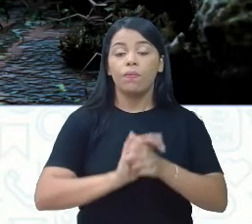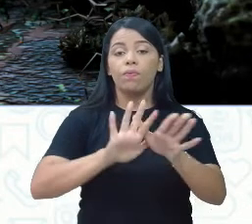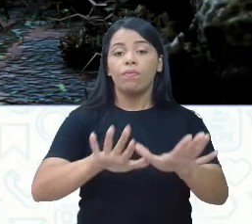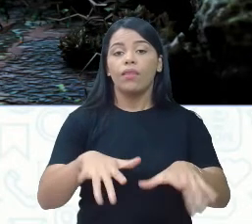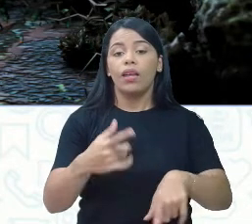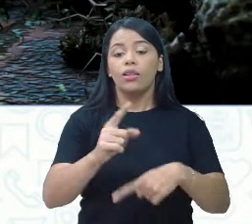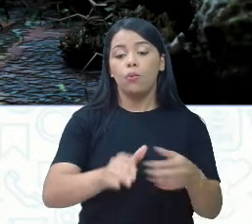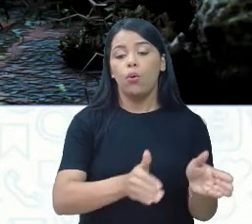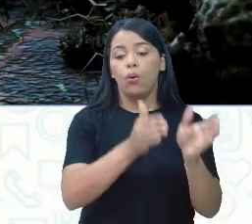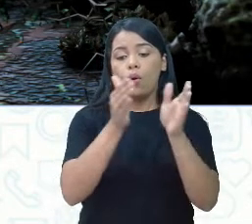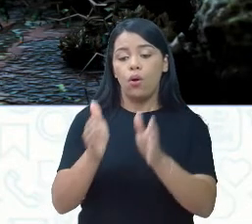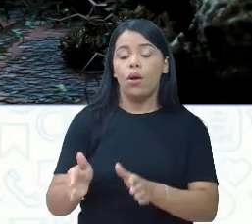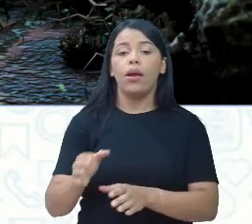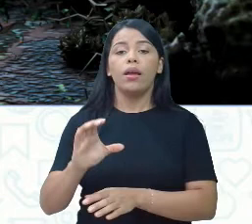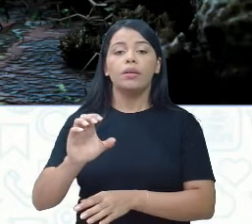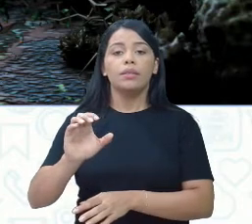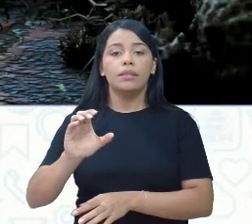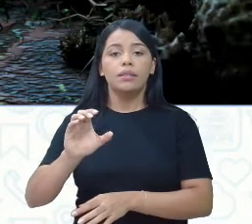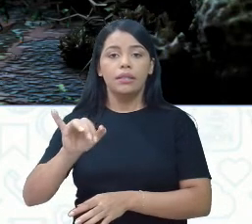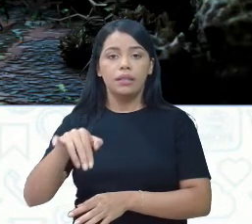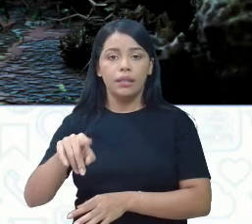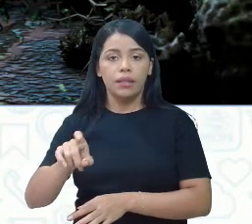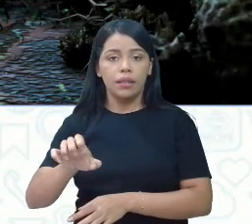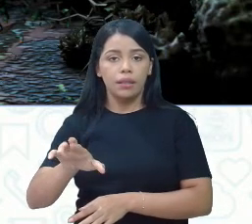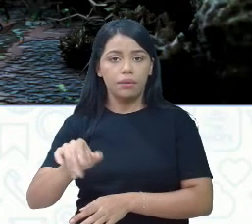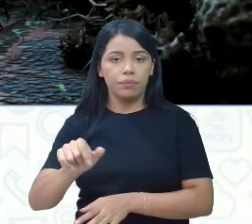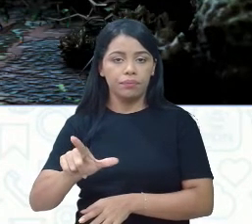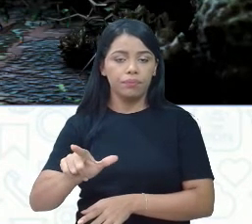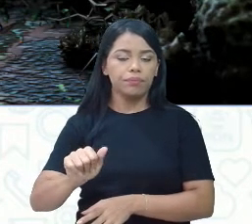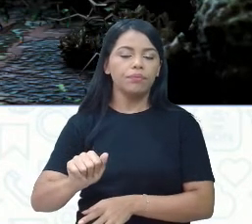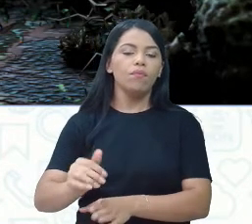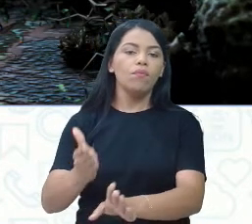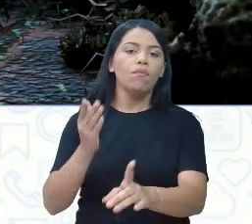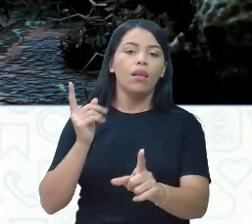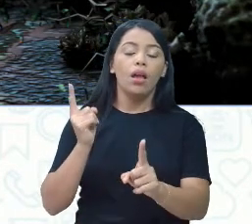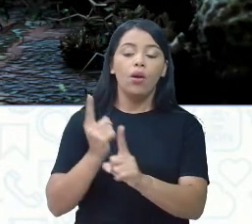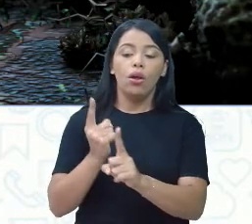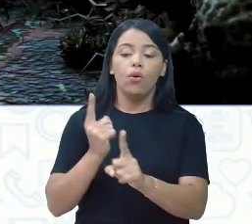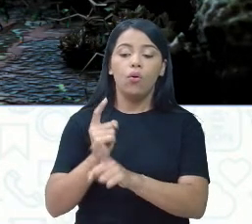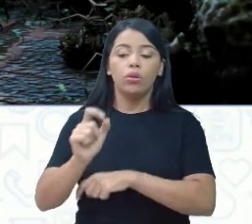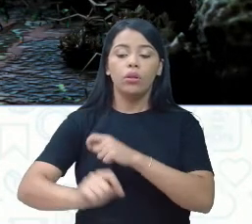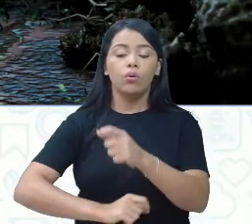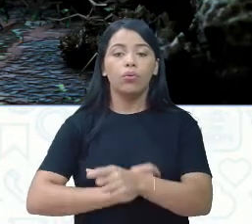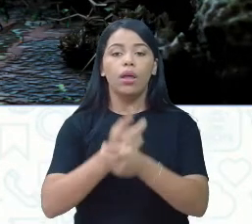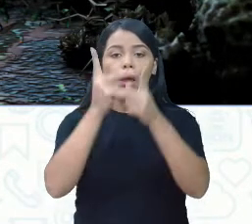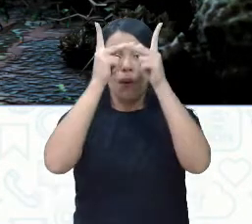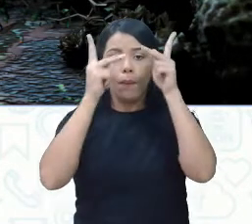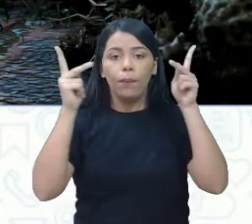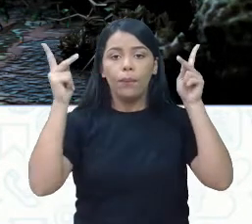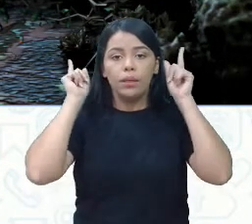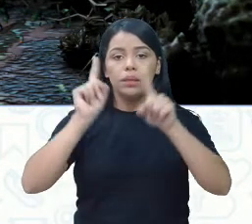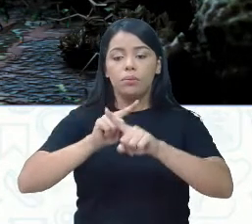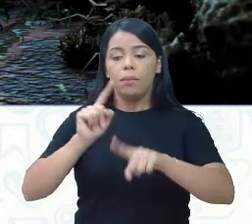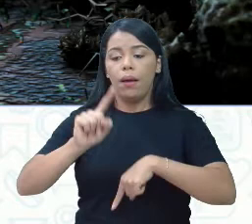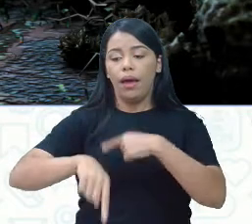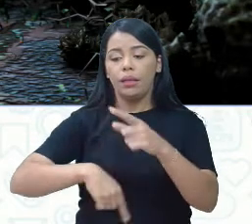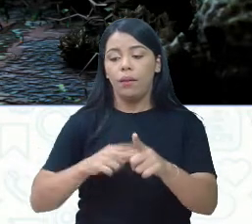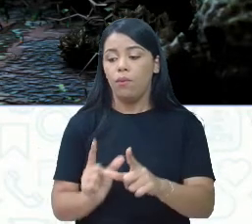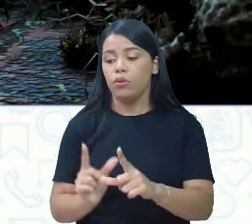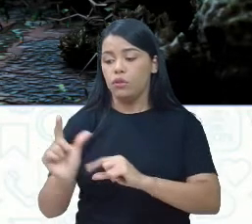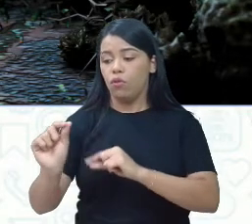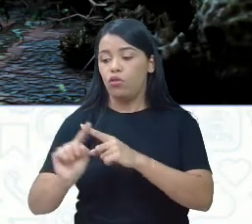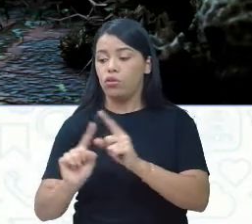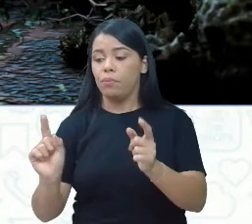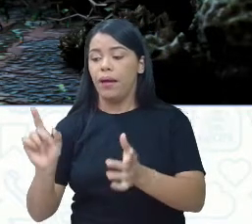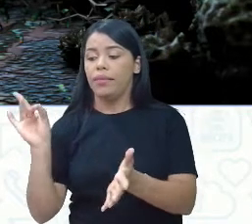conhece o príncipe, olha que maravilha, mas foge do baile à meia-noite. Ela queria o quê? Bancar o mistério. Mas, na verdade, o feitiço ia